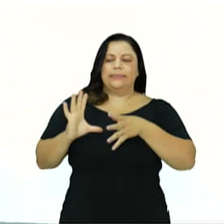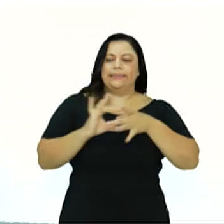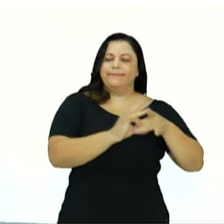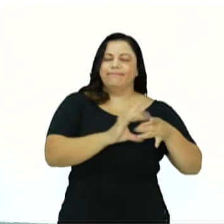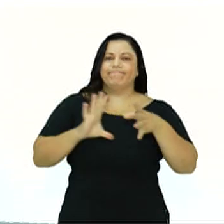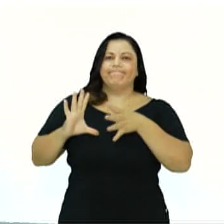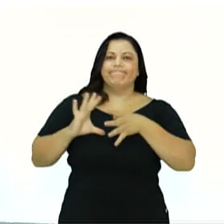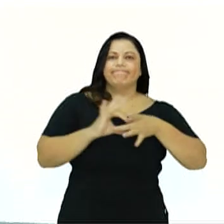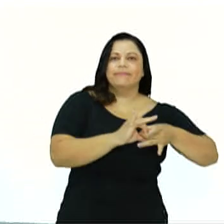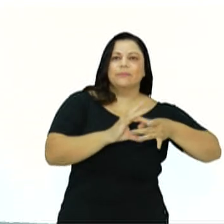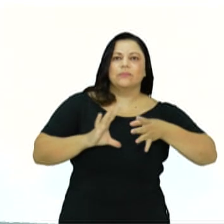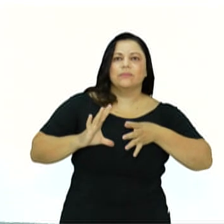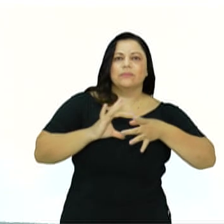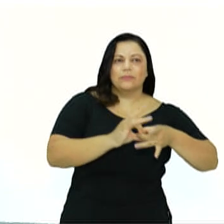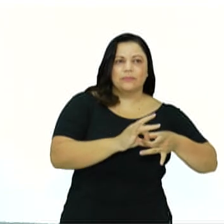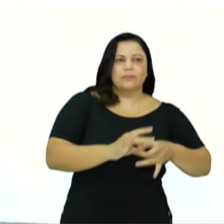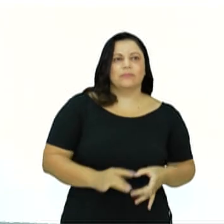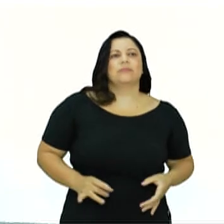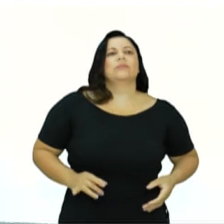ali. Muito bem.